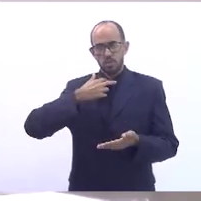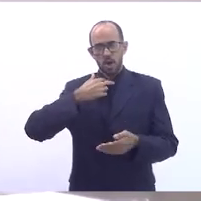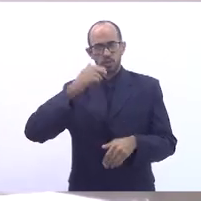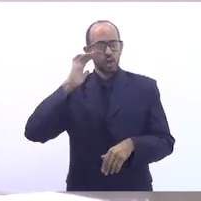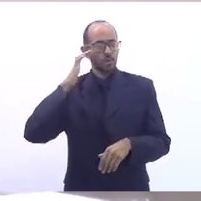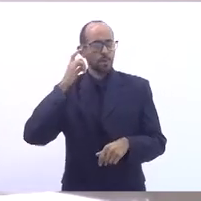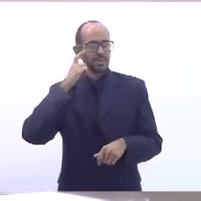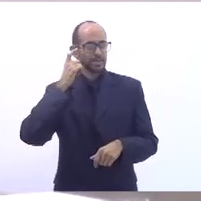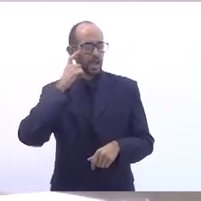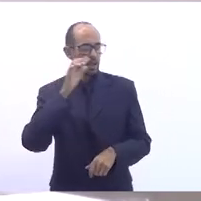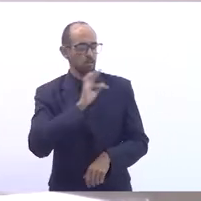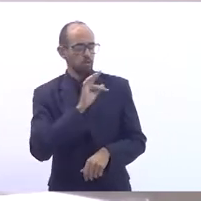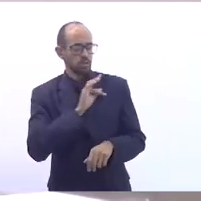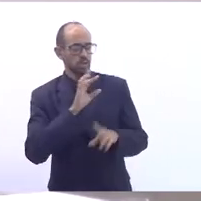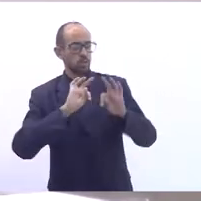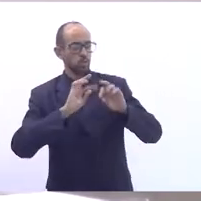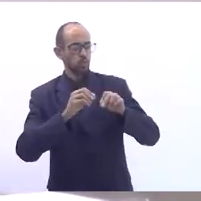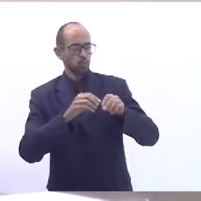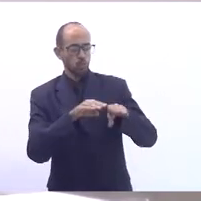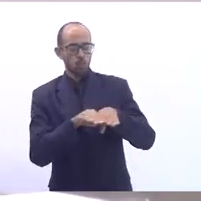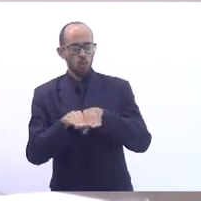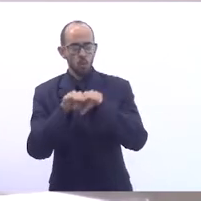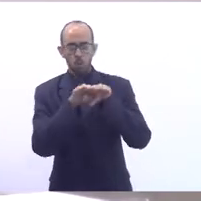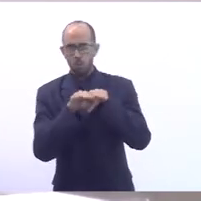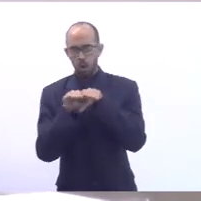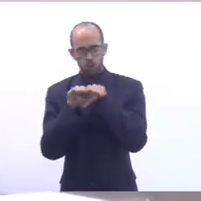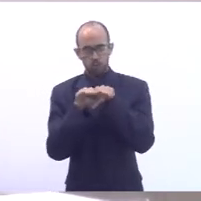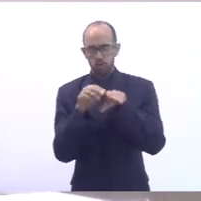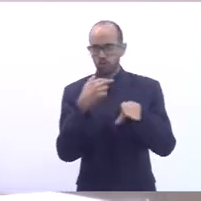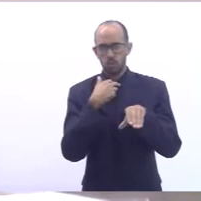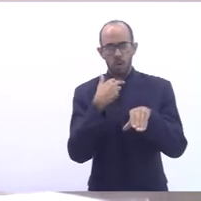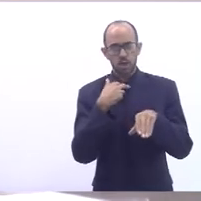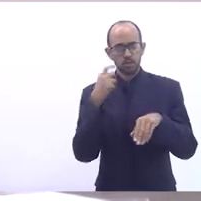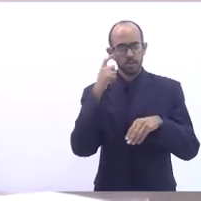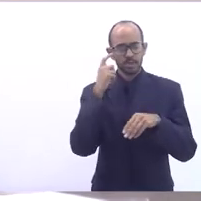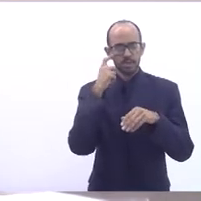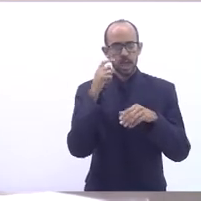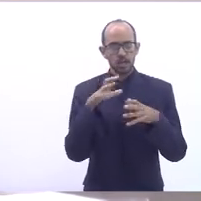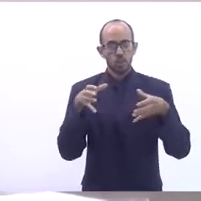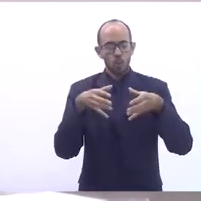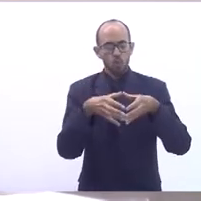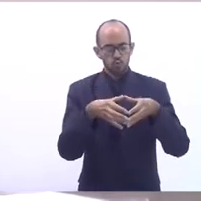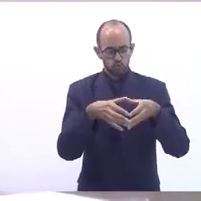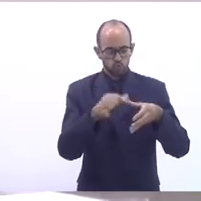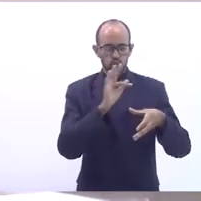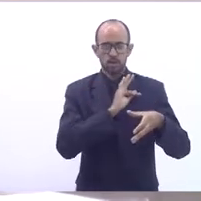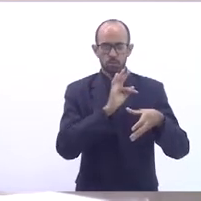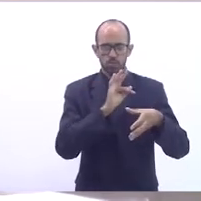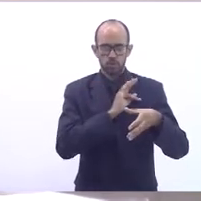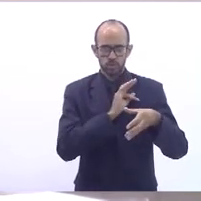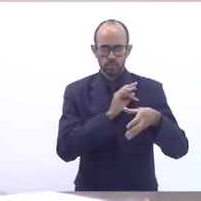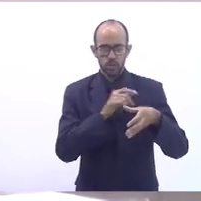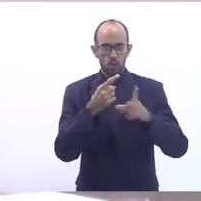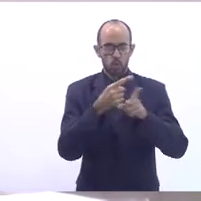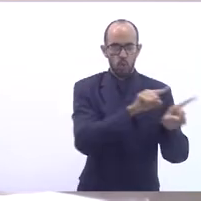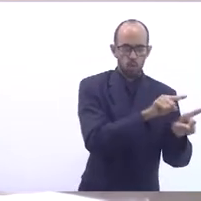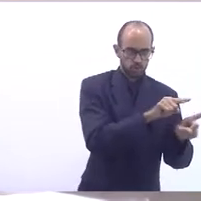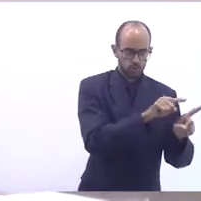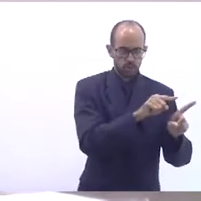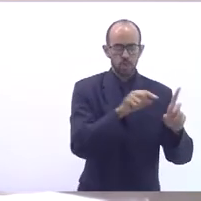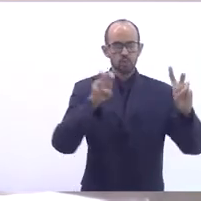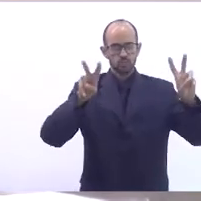como se fosse uma coisa só a gente não pode colocar o conjunto da polícia contra os temas progressistas